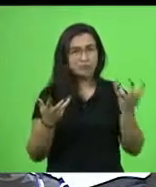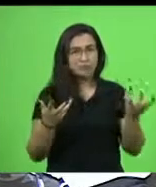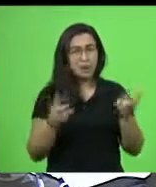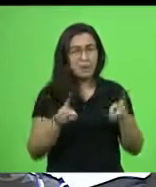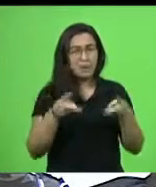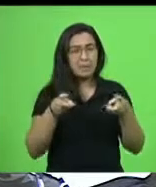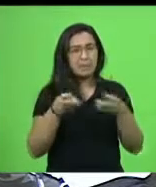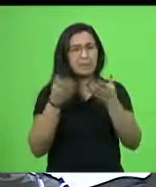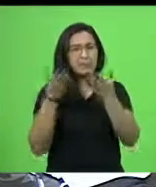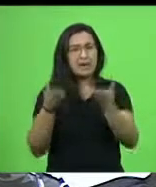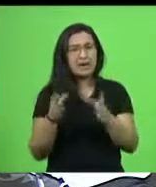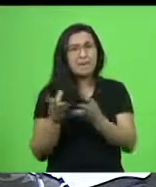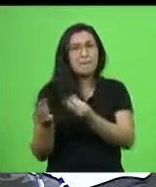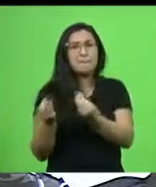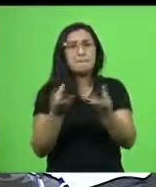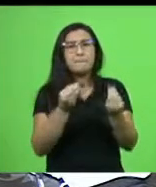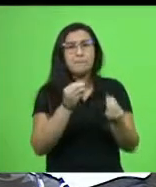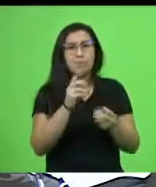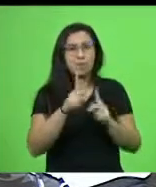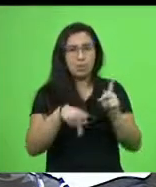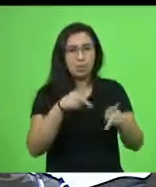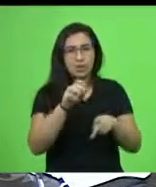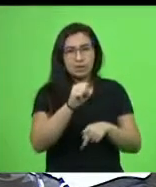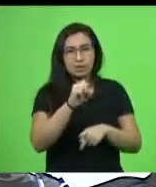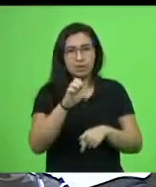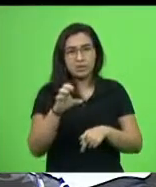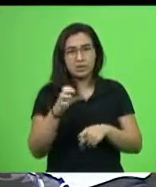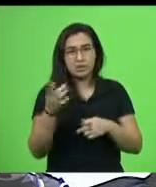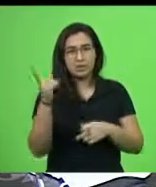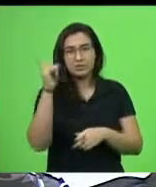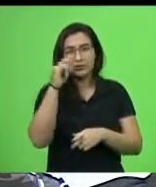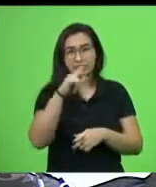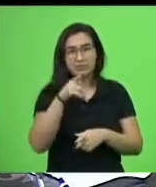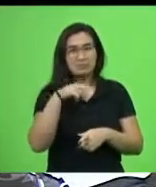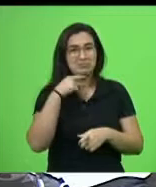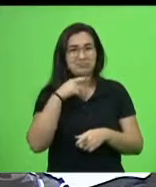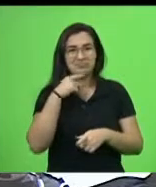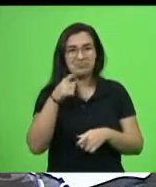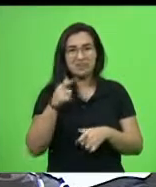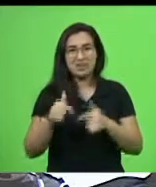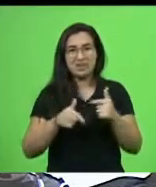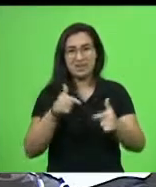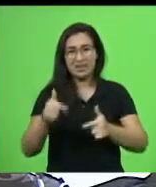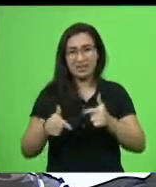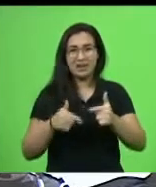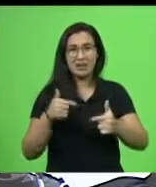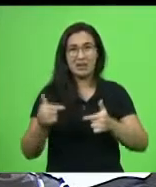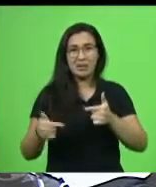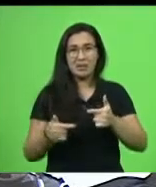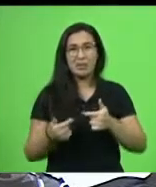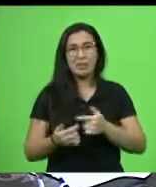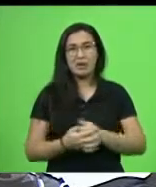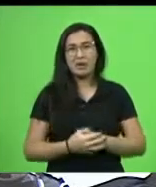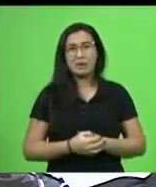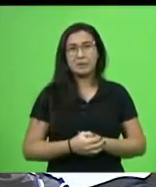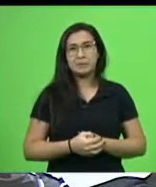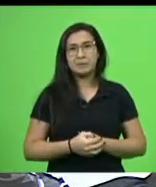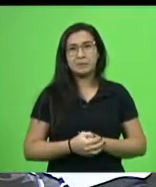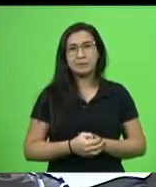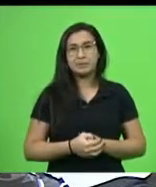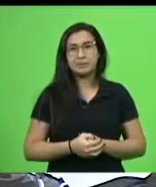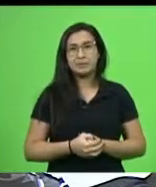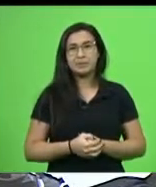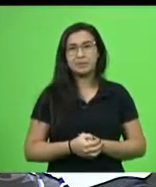de um emprego para dignamente conquistarem o seu pão da solução de seus